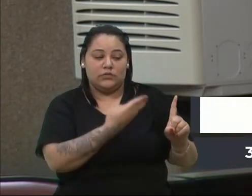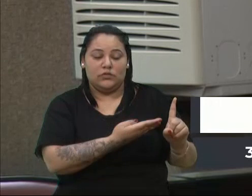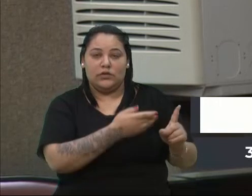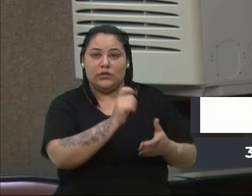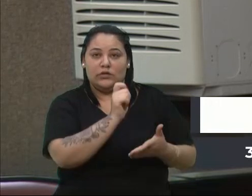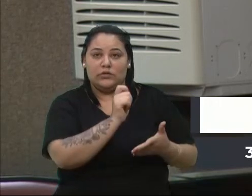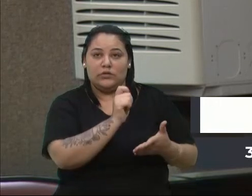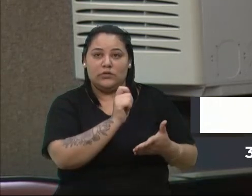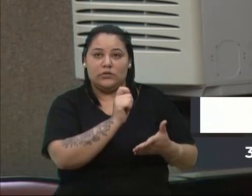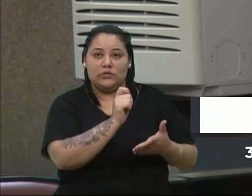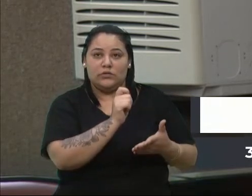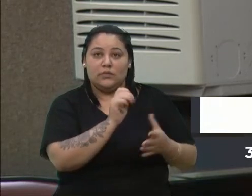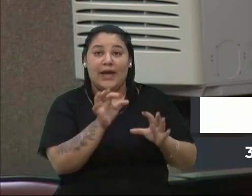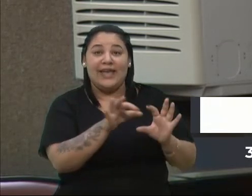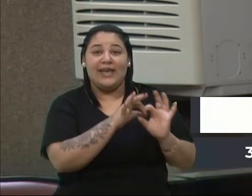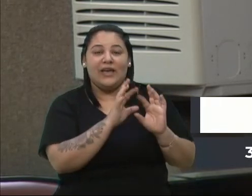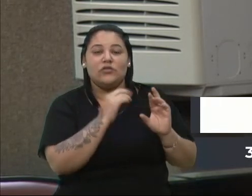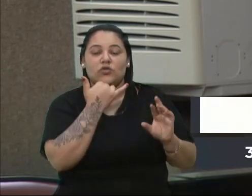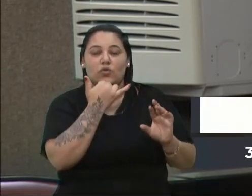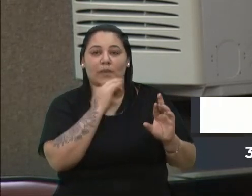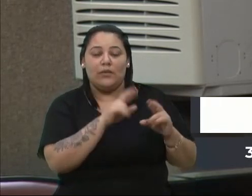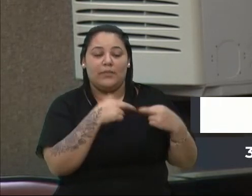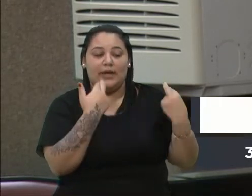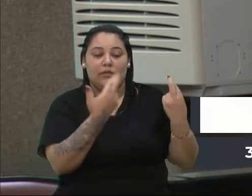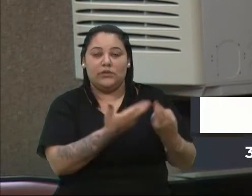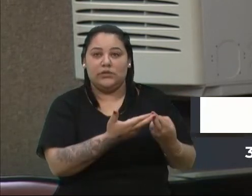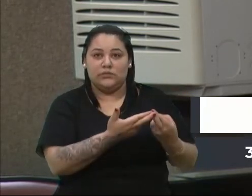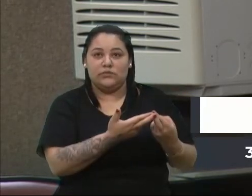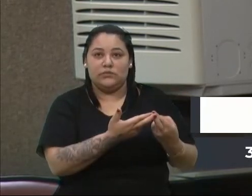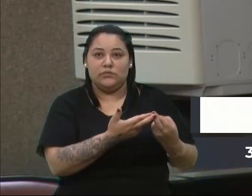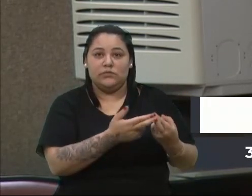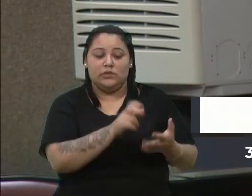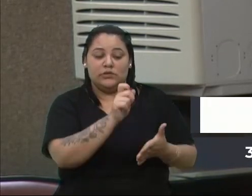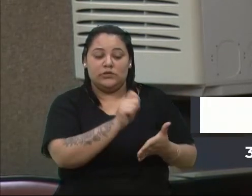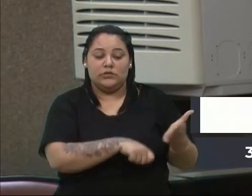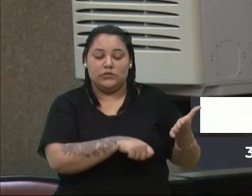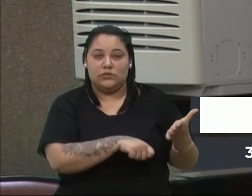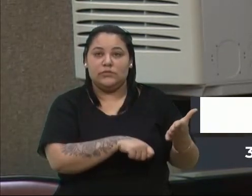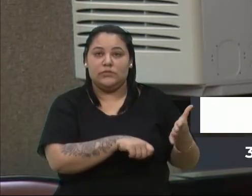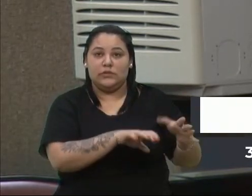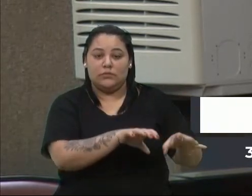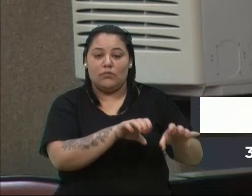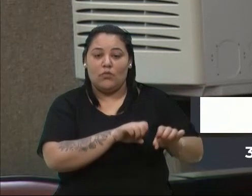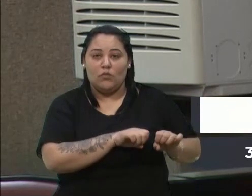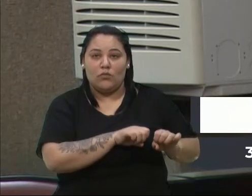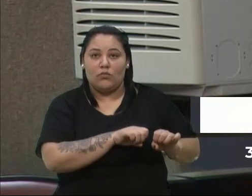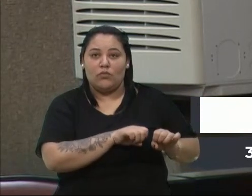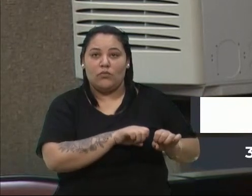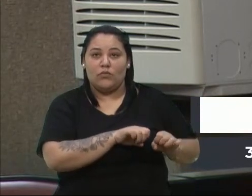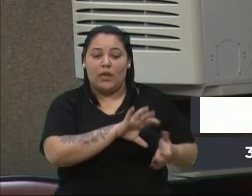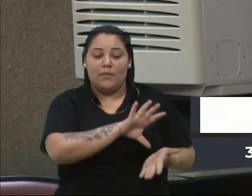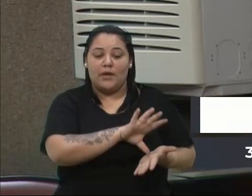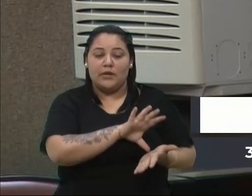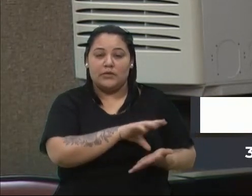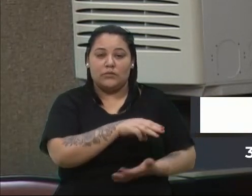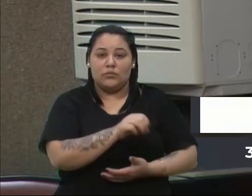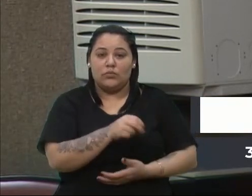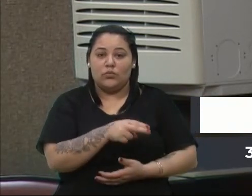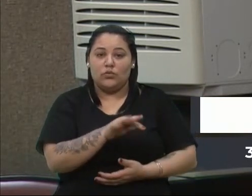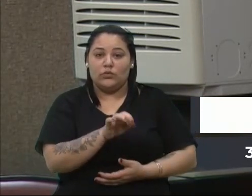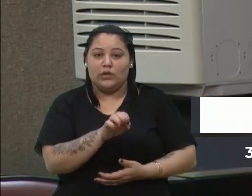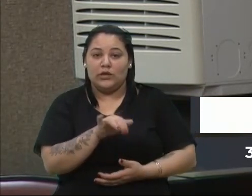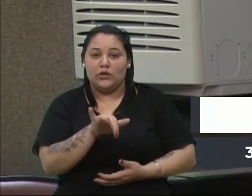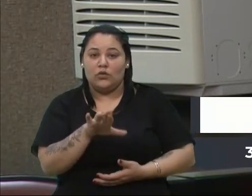do termo de cooperação para a adoção da Praça Monteiro Lobato pela Amob Exposição e